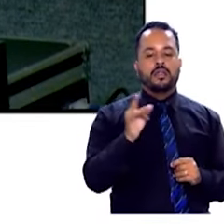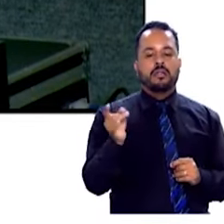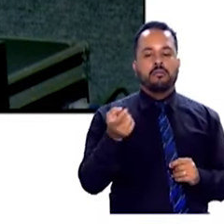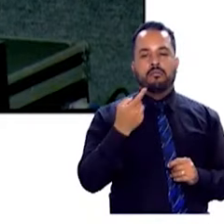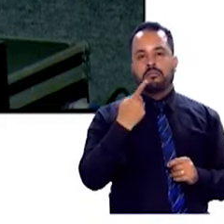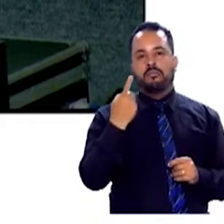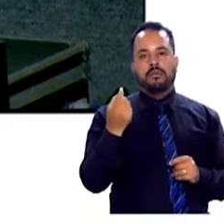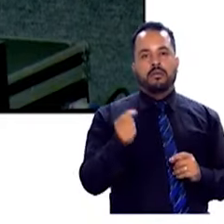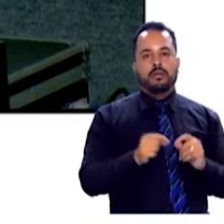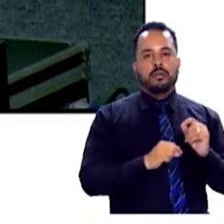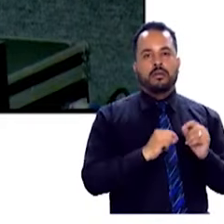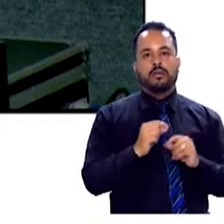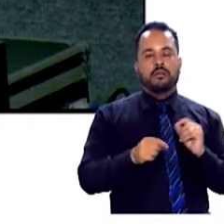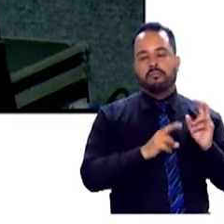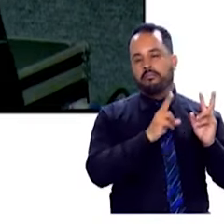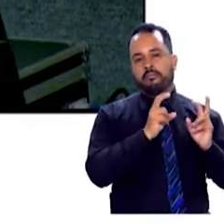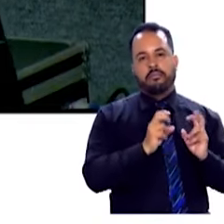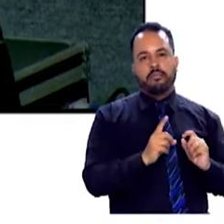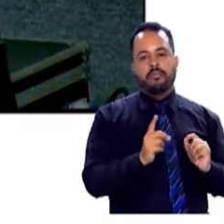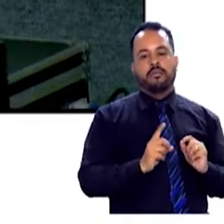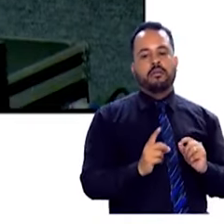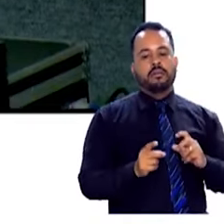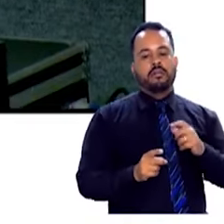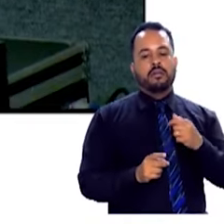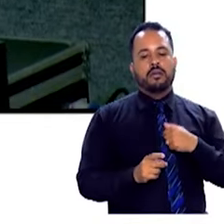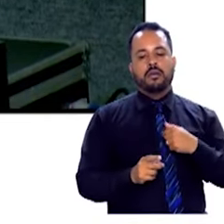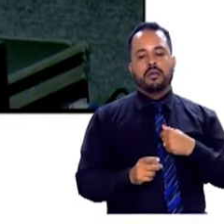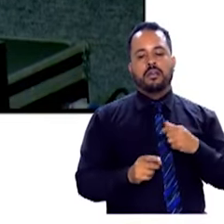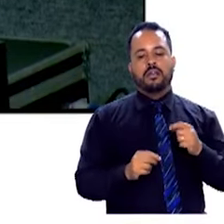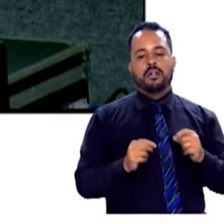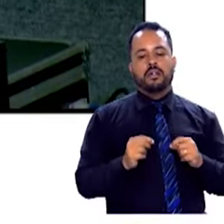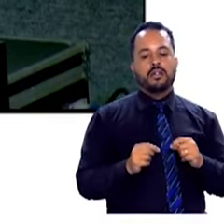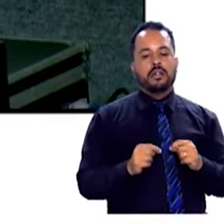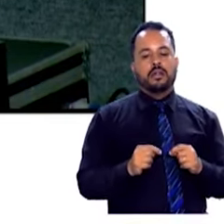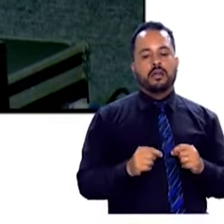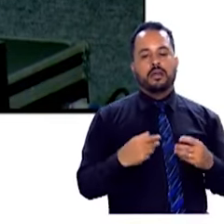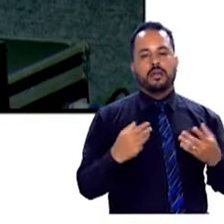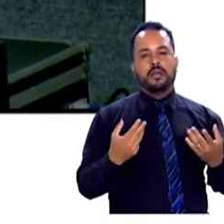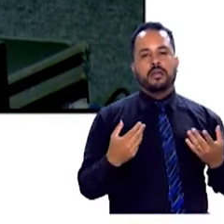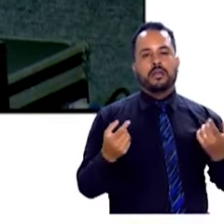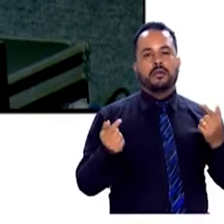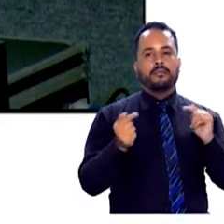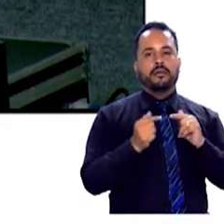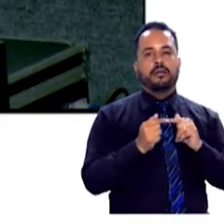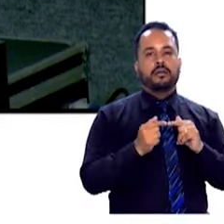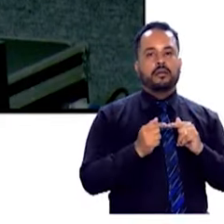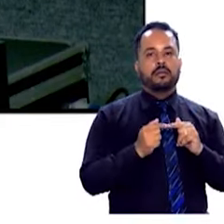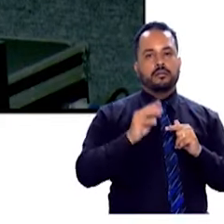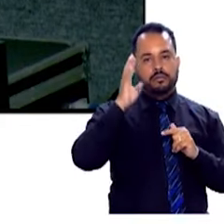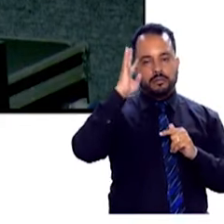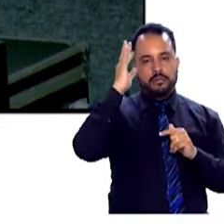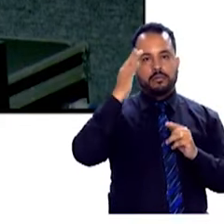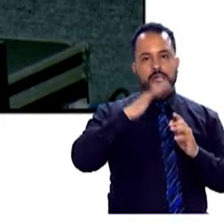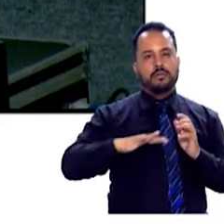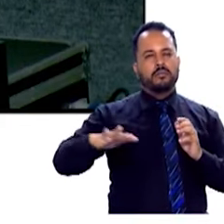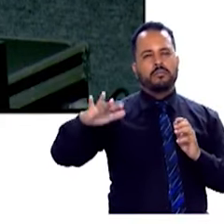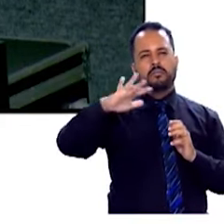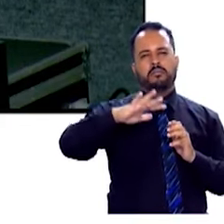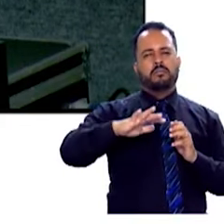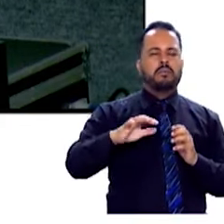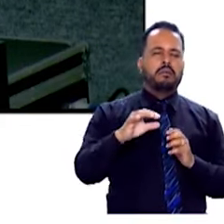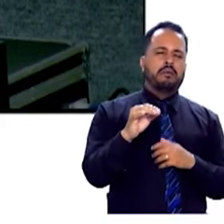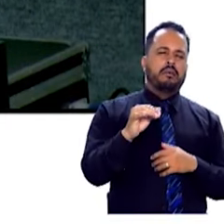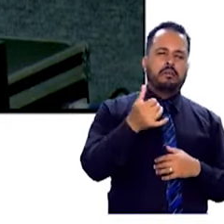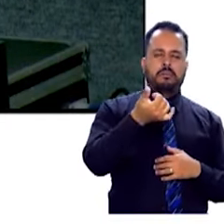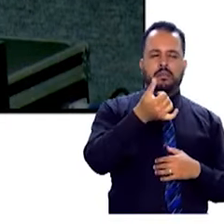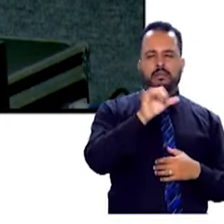o conteúdo do caso interessa o seguinte esse caso Morgan guarantee aplicou um precedente de 1600 e alguma coisa